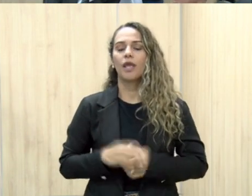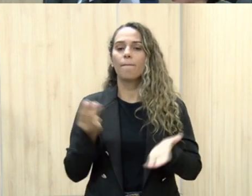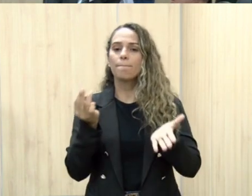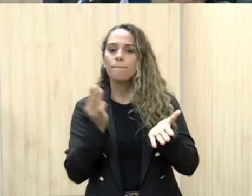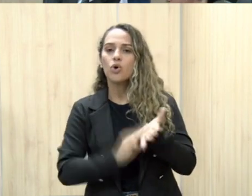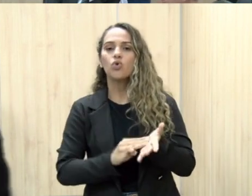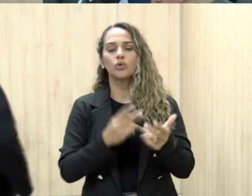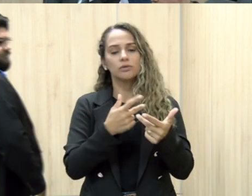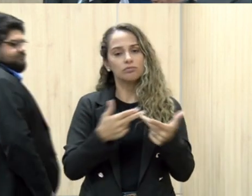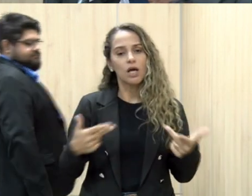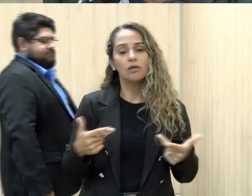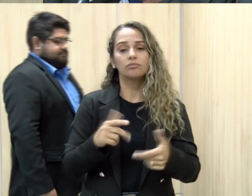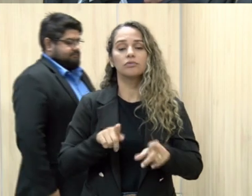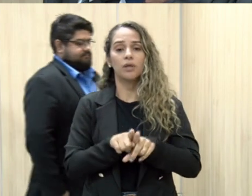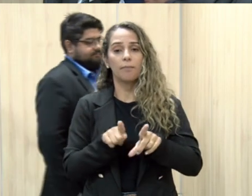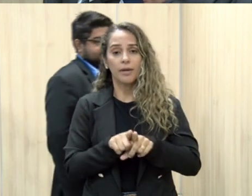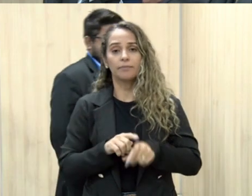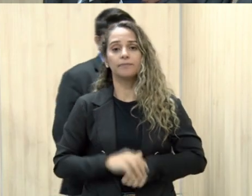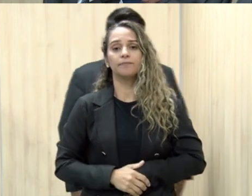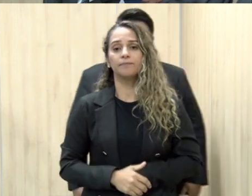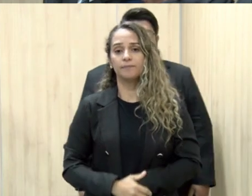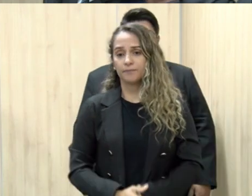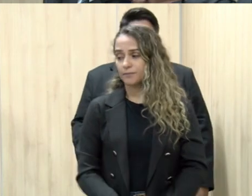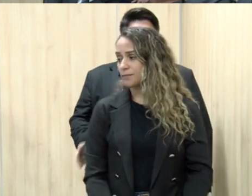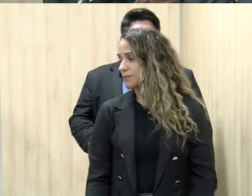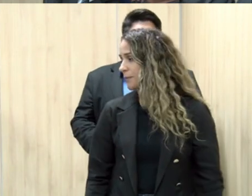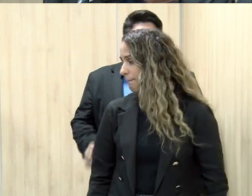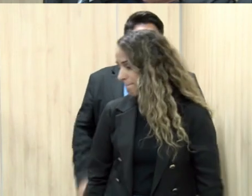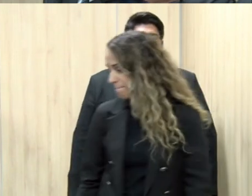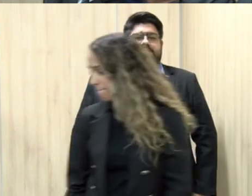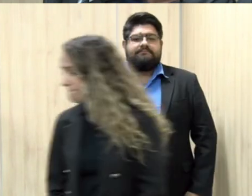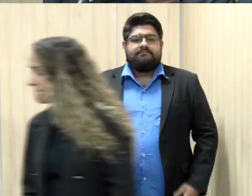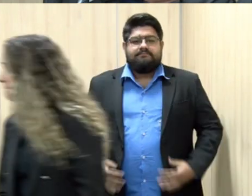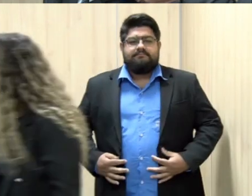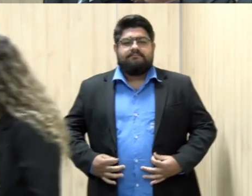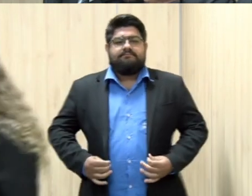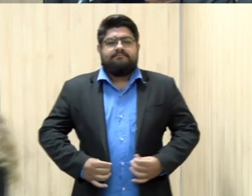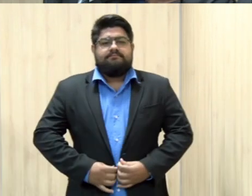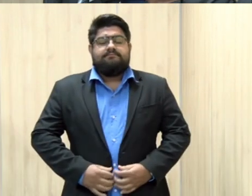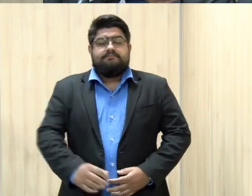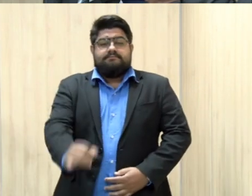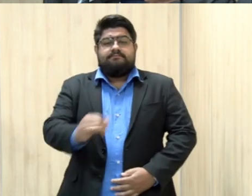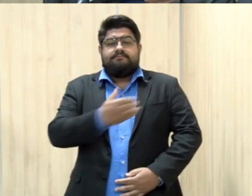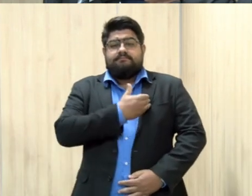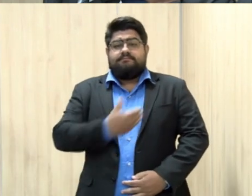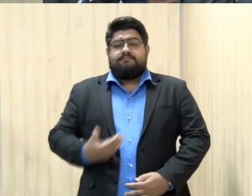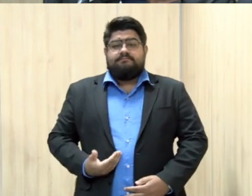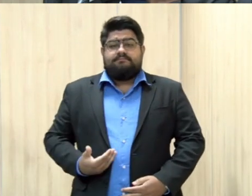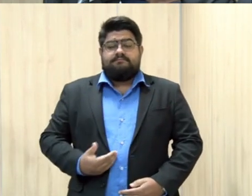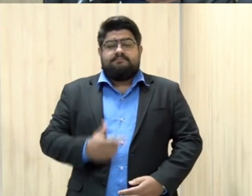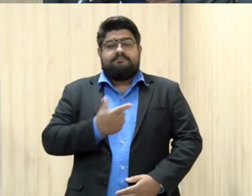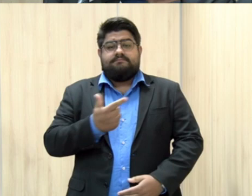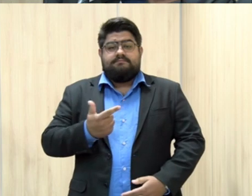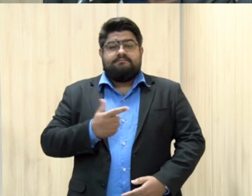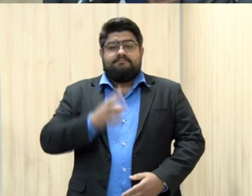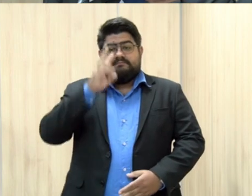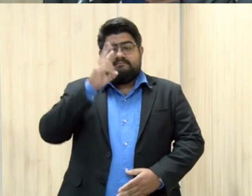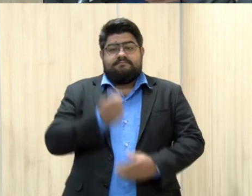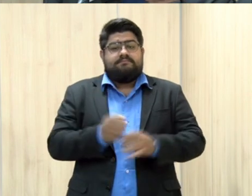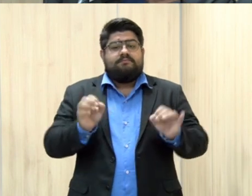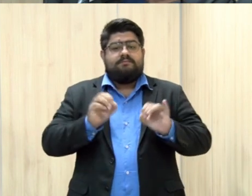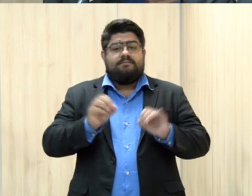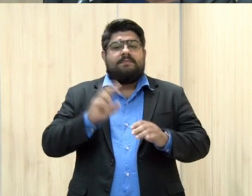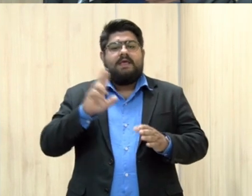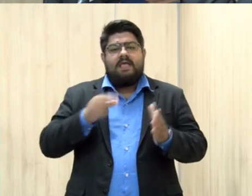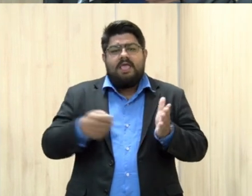multas interdição ou seja se o poder executivo não toma uma Medida quem acaba sofrendo a sanção é o gestor